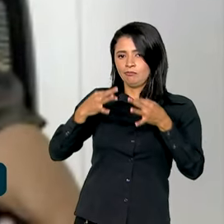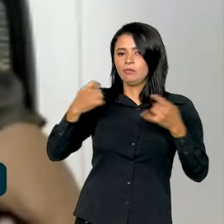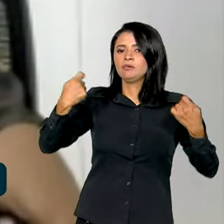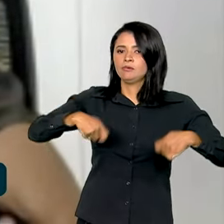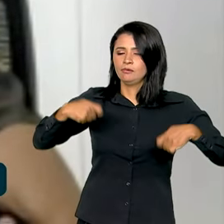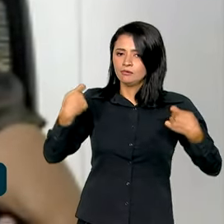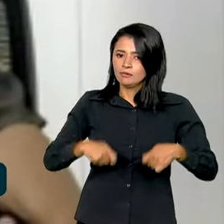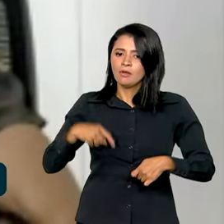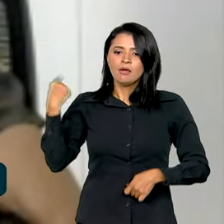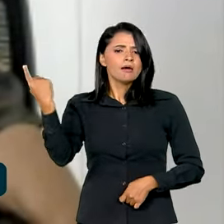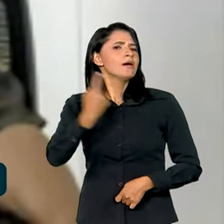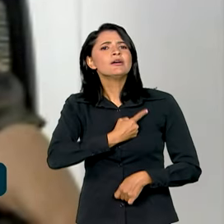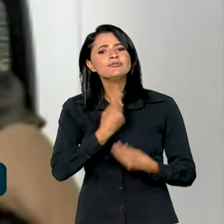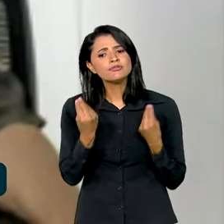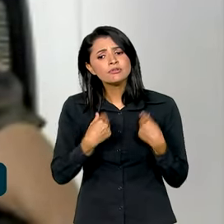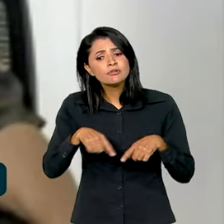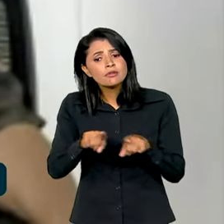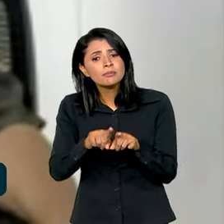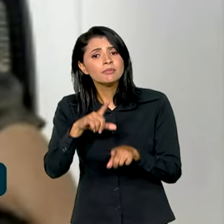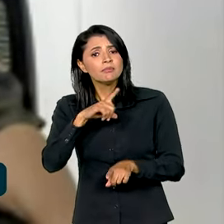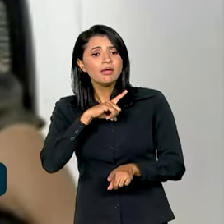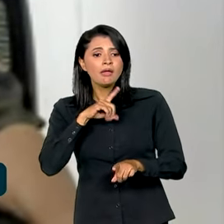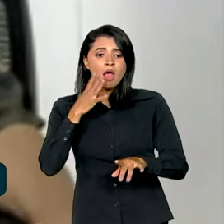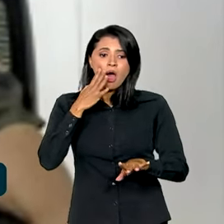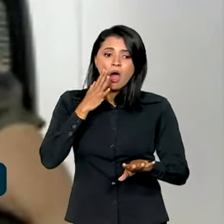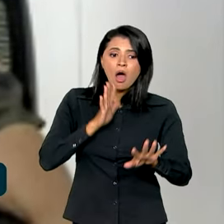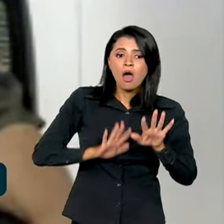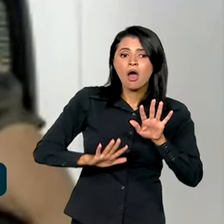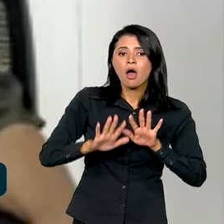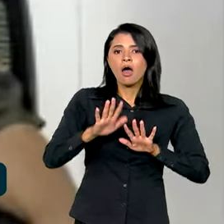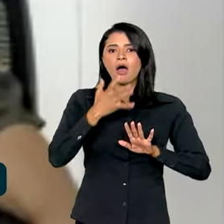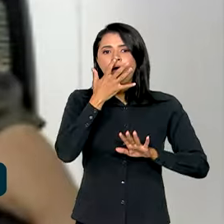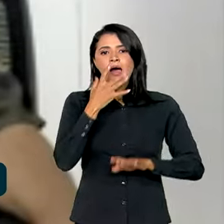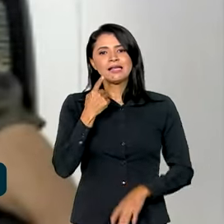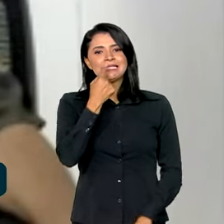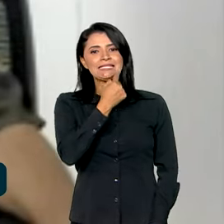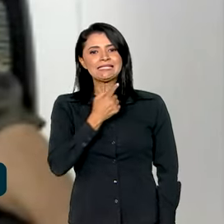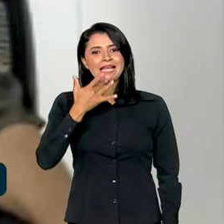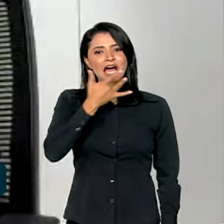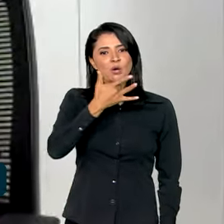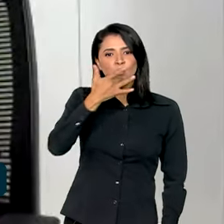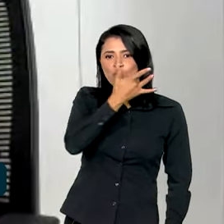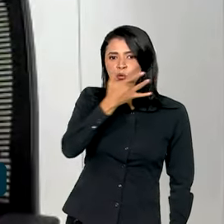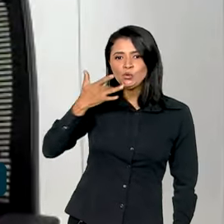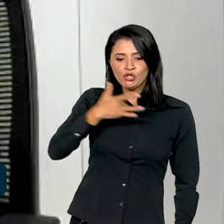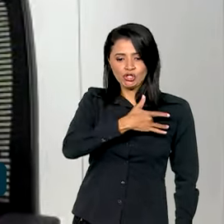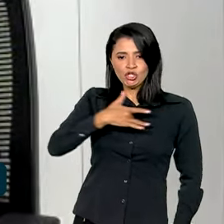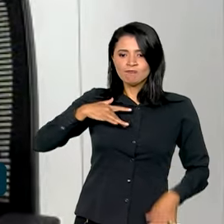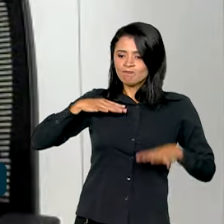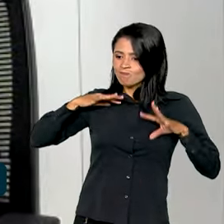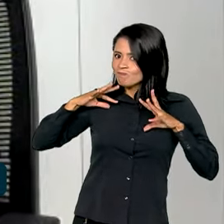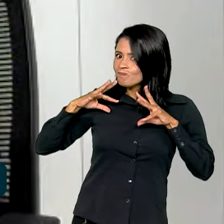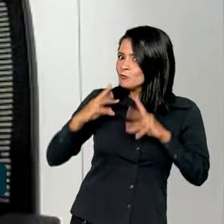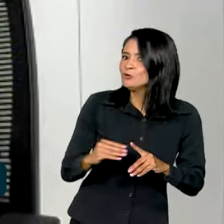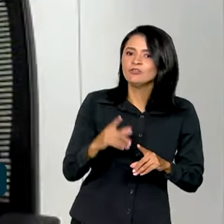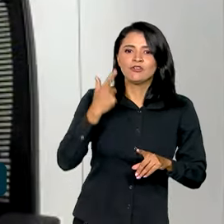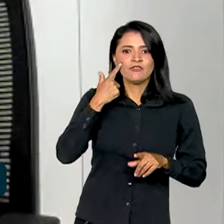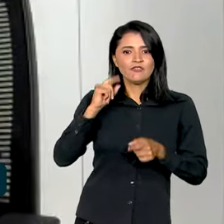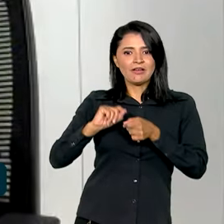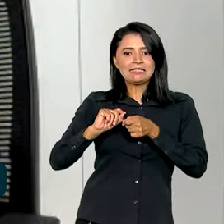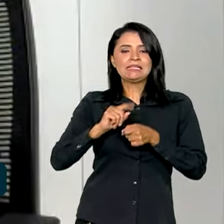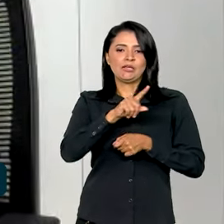passou a ter também um cuidado em saúde bucal mais integral, fazendo com que o